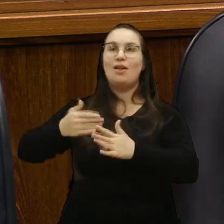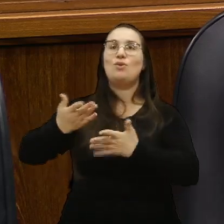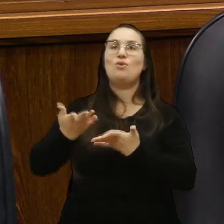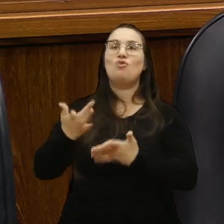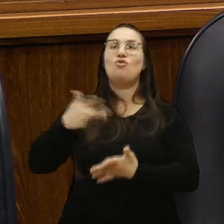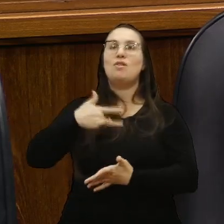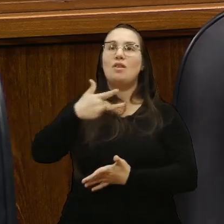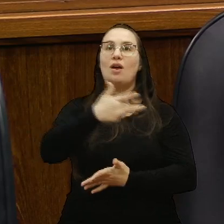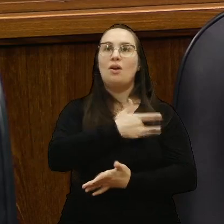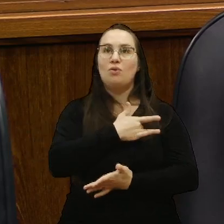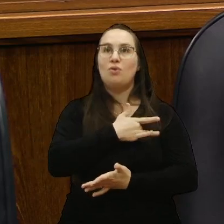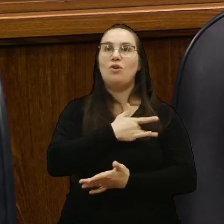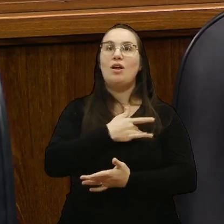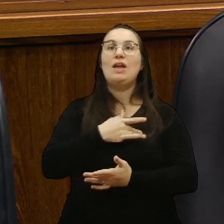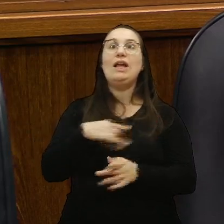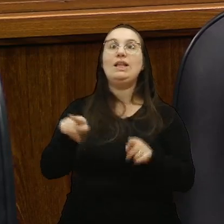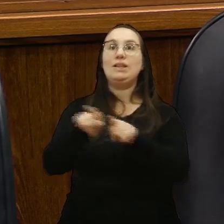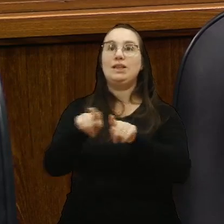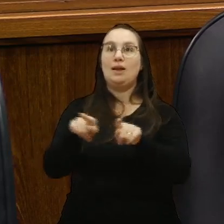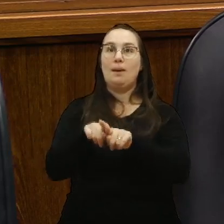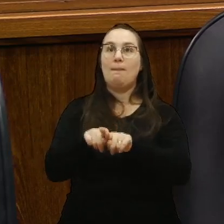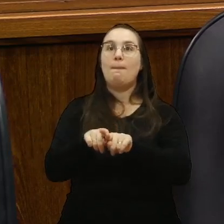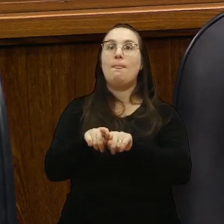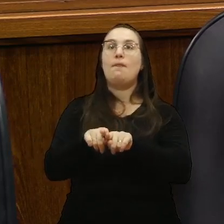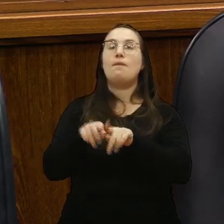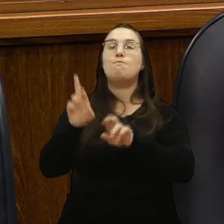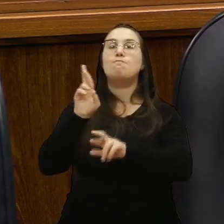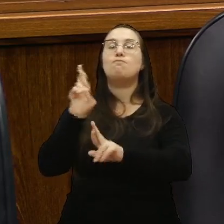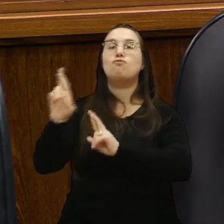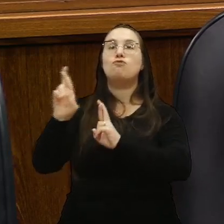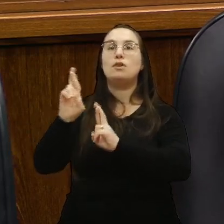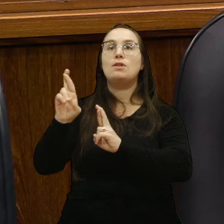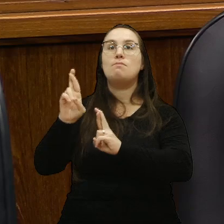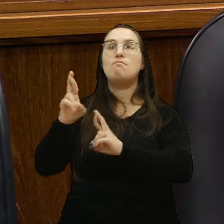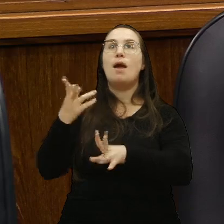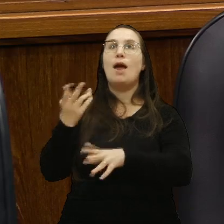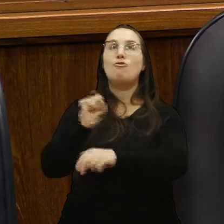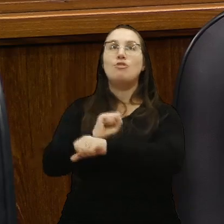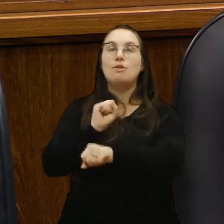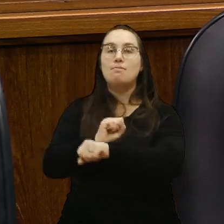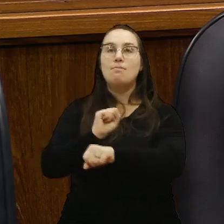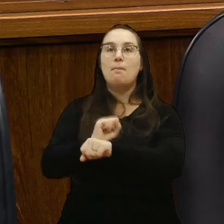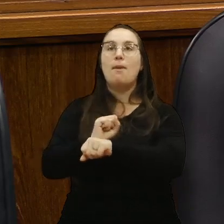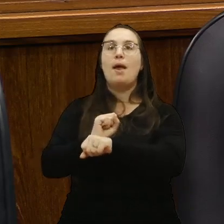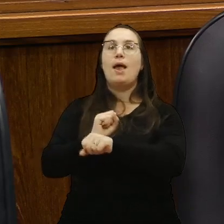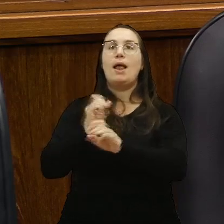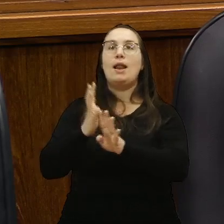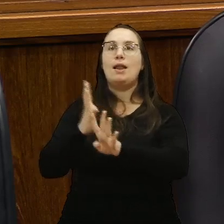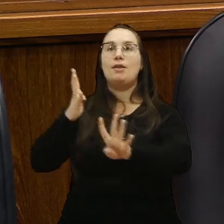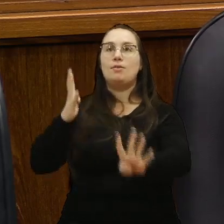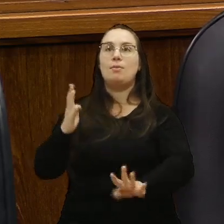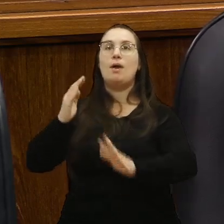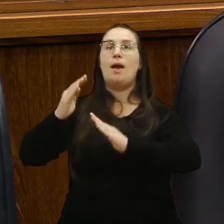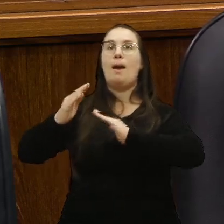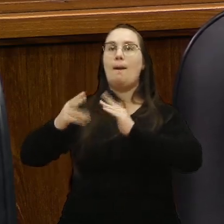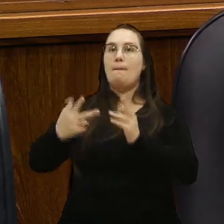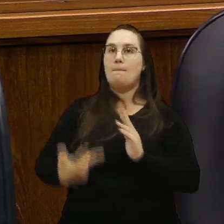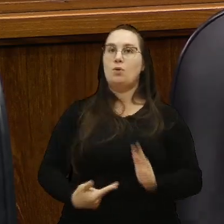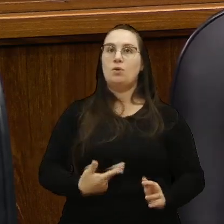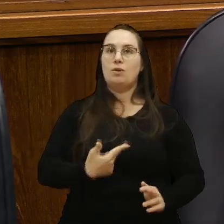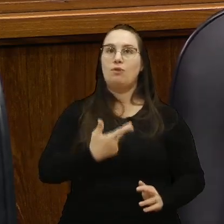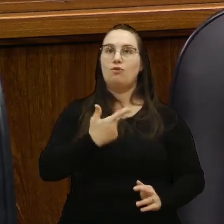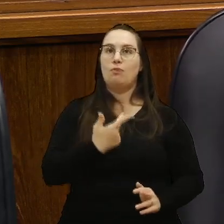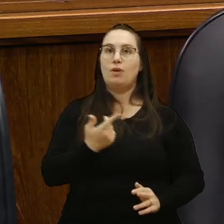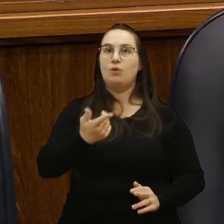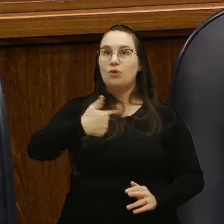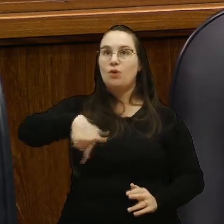aos processos, inclusive, de espera nas nossas filas para especialistas, para procedimentos, a gente